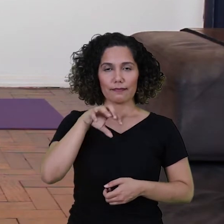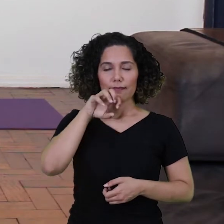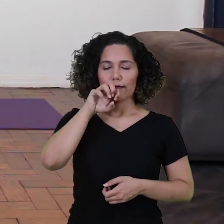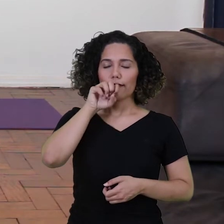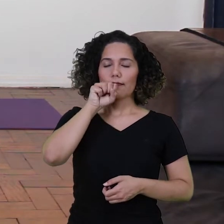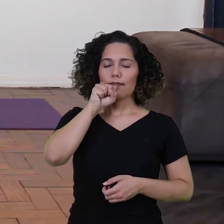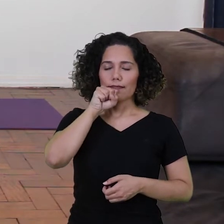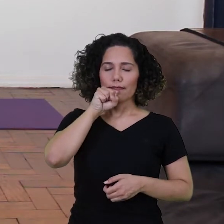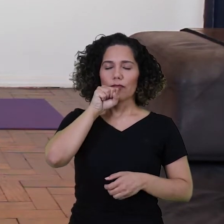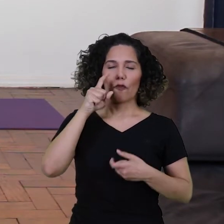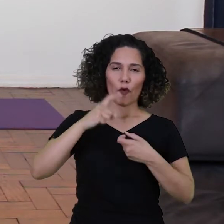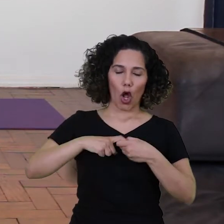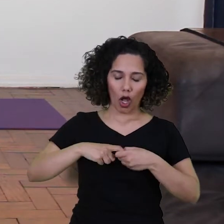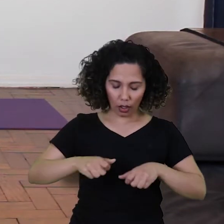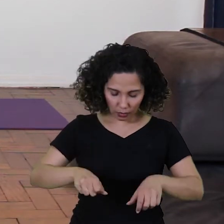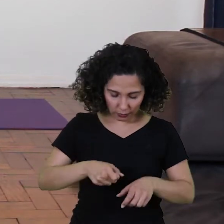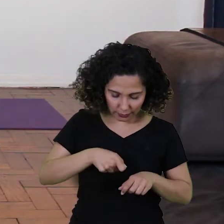inspira, volta,